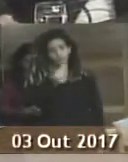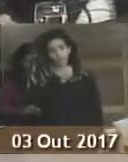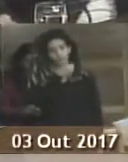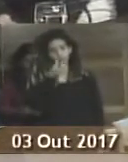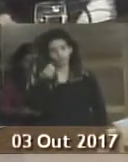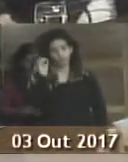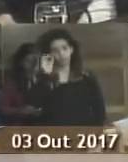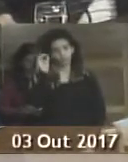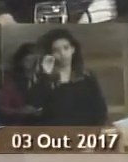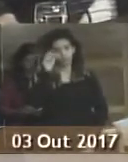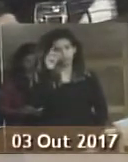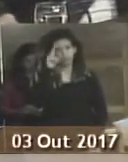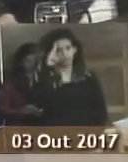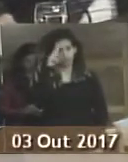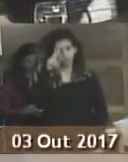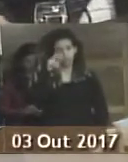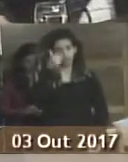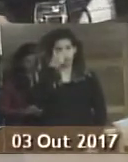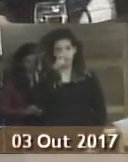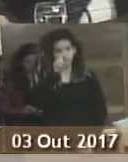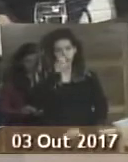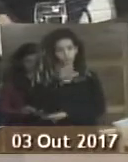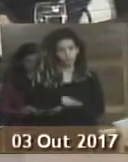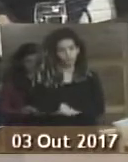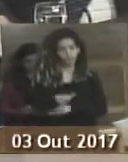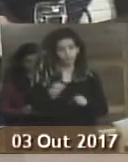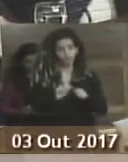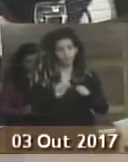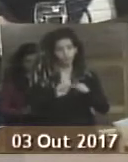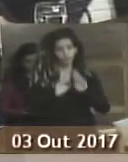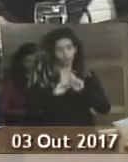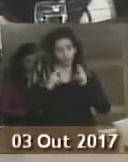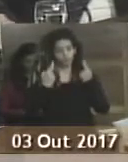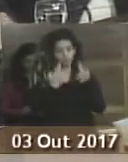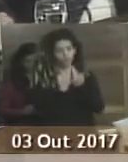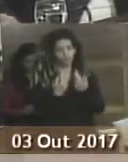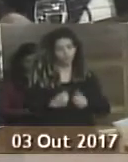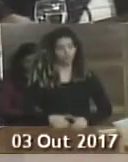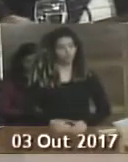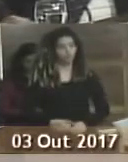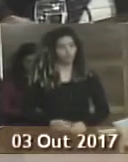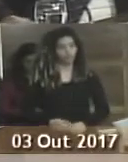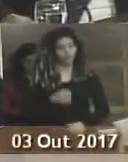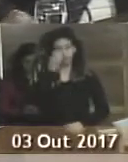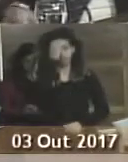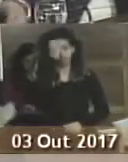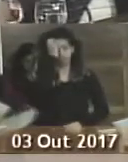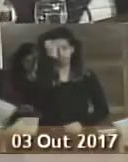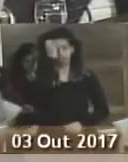16 de outubro, segunda-feira, a partir das 17 horas, para realizar uma reunião com sua assessoria.